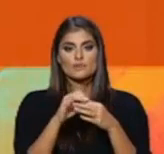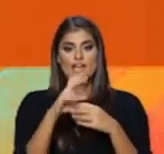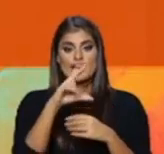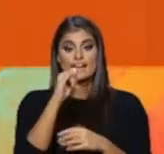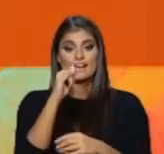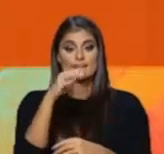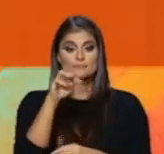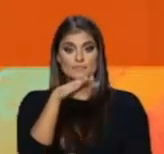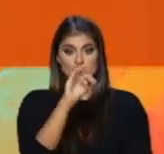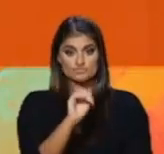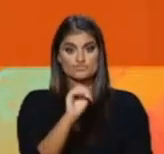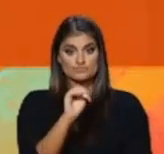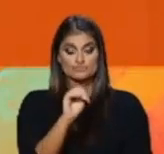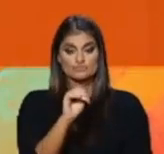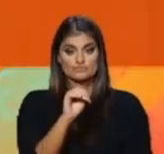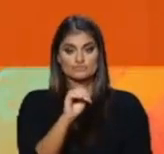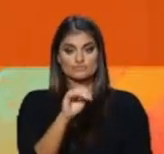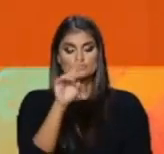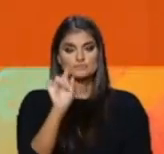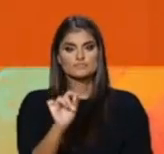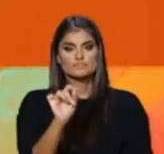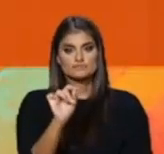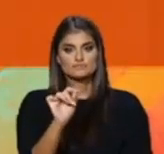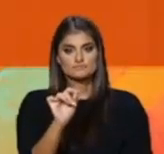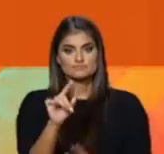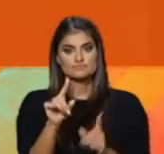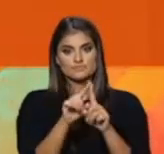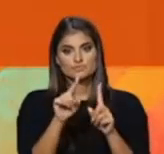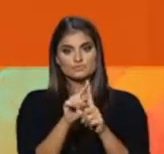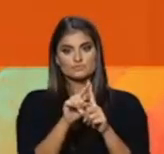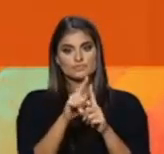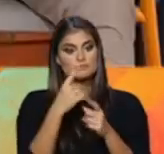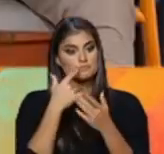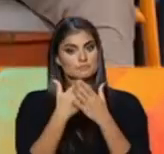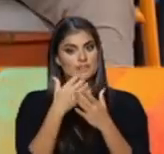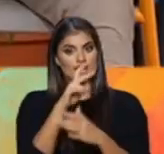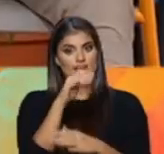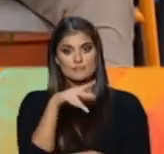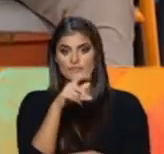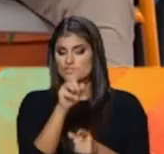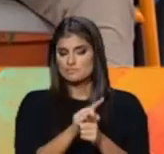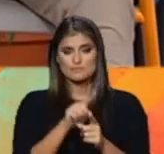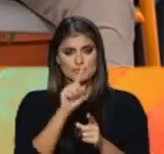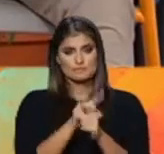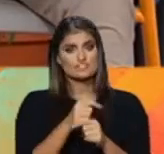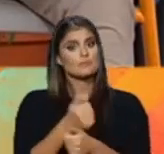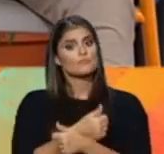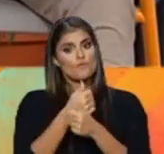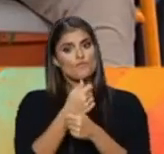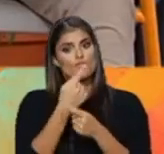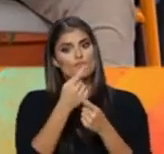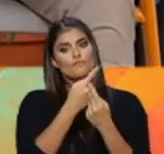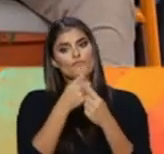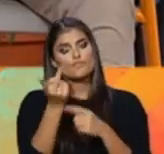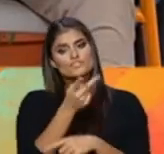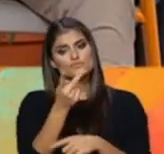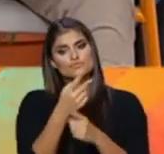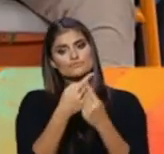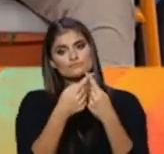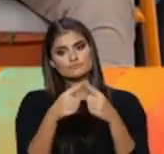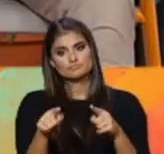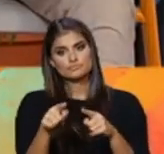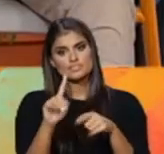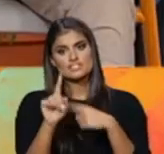rimas, houve bastante amplitude. A rima não foi sempre a mesma. Isso é bom, vocês variarem bastante. Tiveram